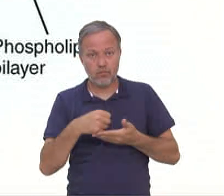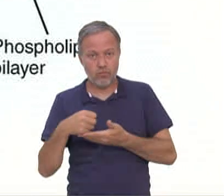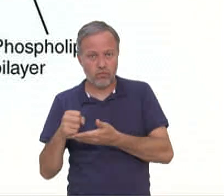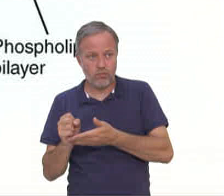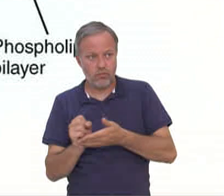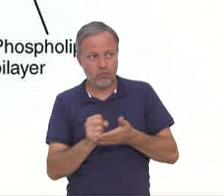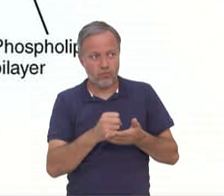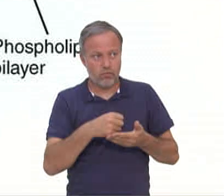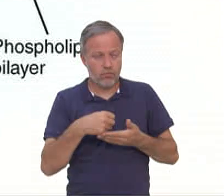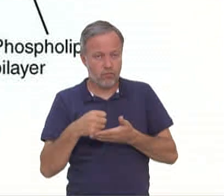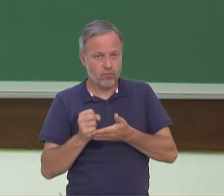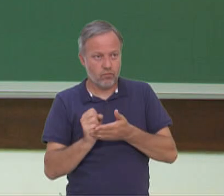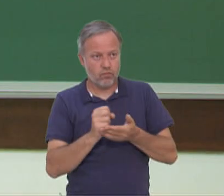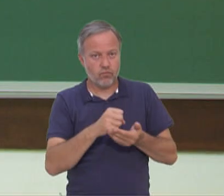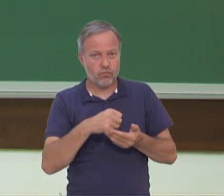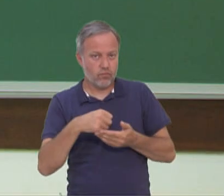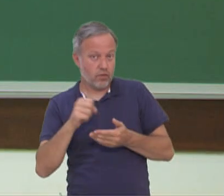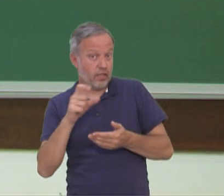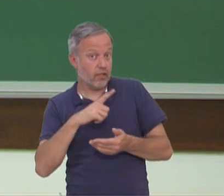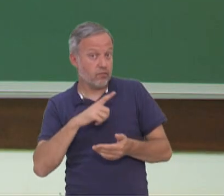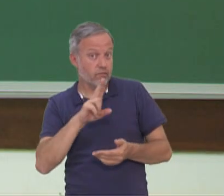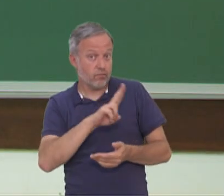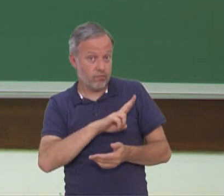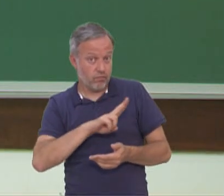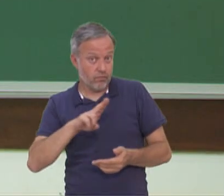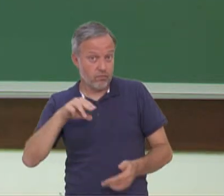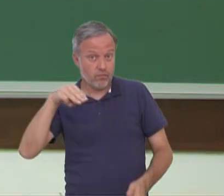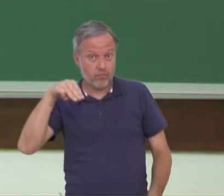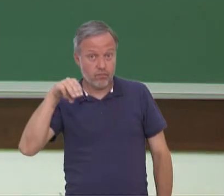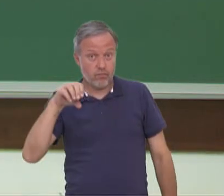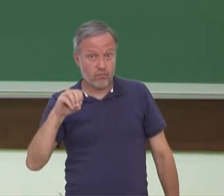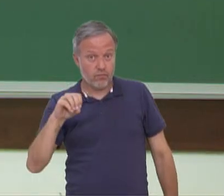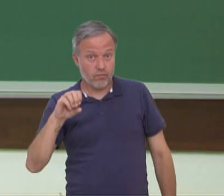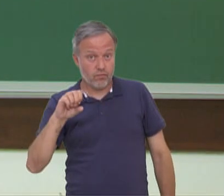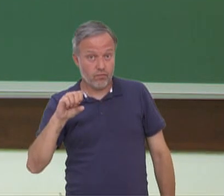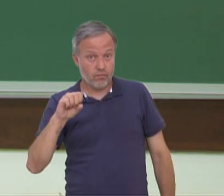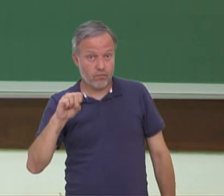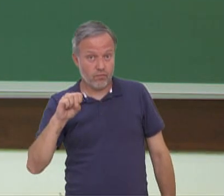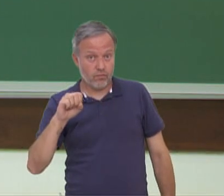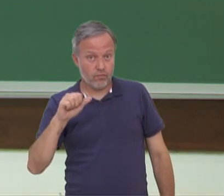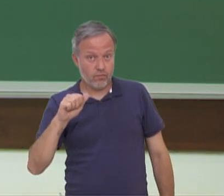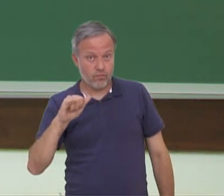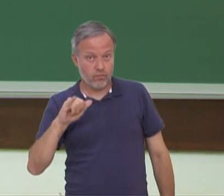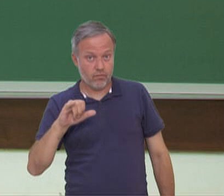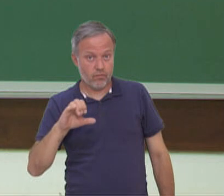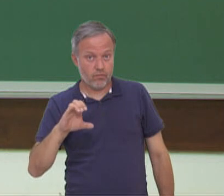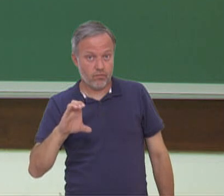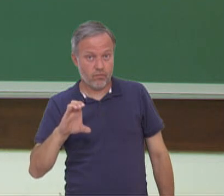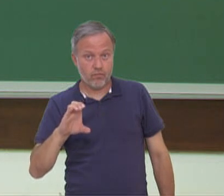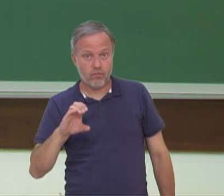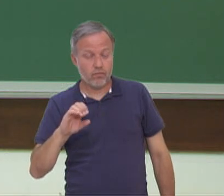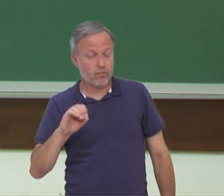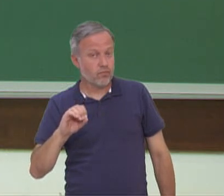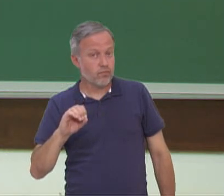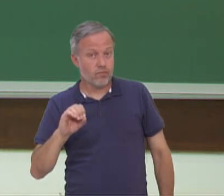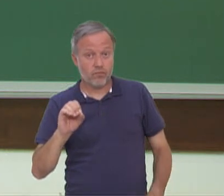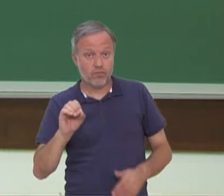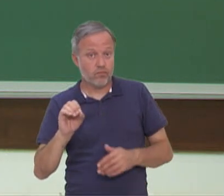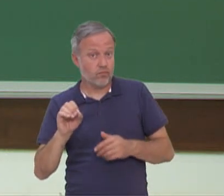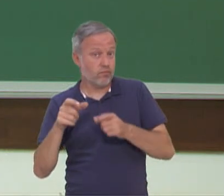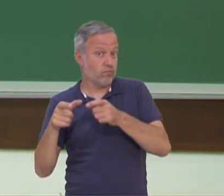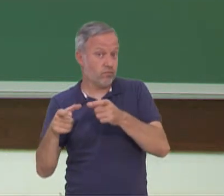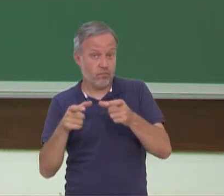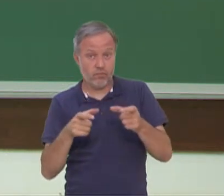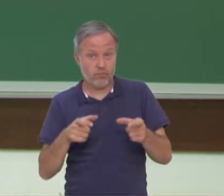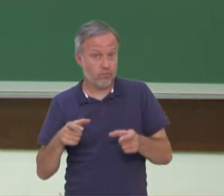vem o nome, mosaico, porque é algo totalmente aleatório, a posição das proteínas é qualquer uma, como um